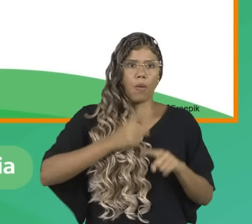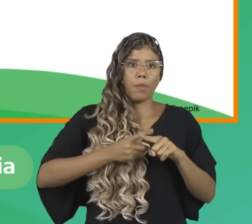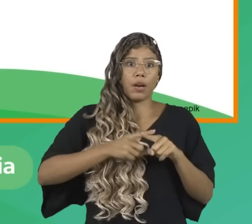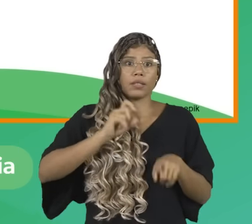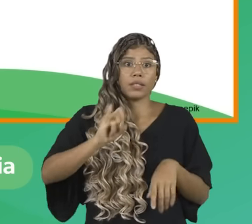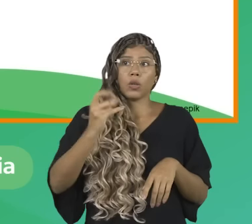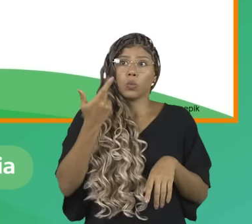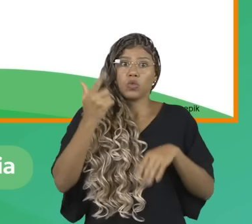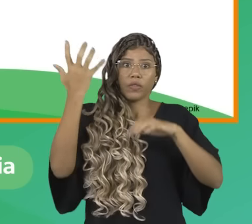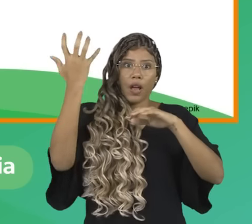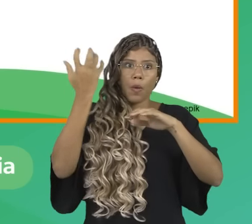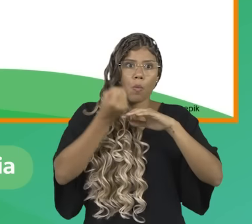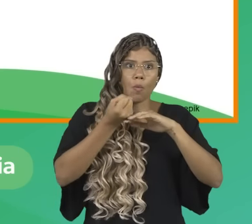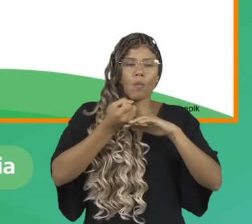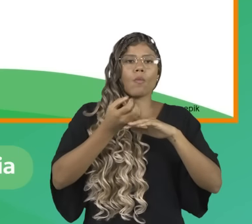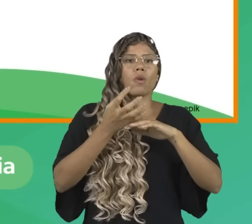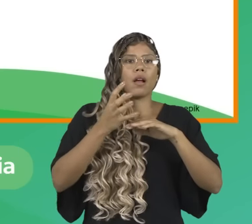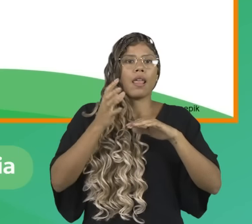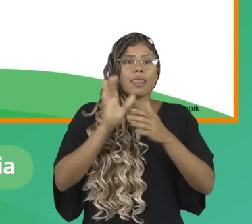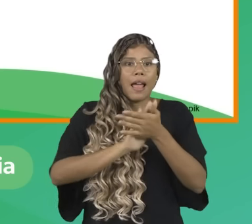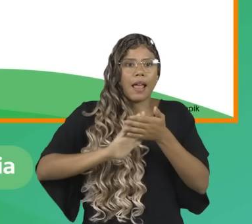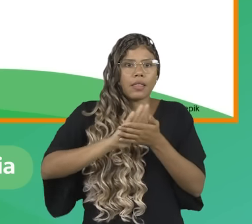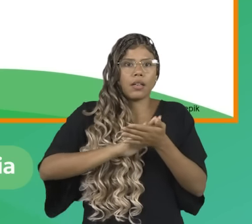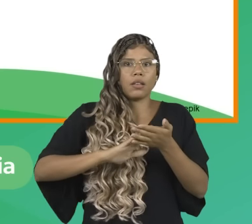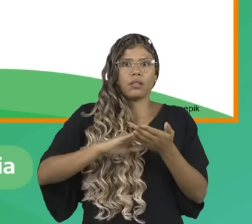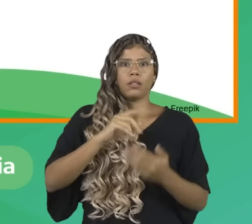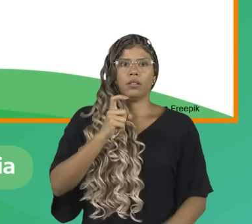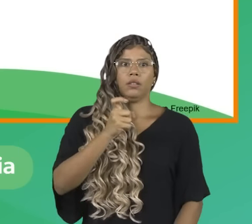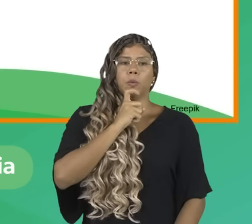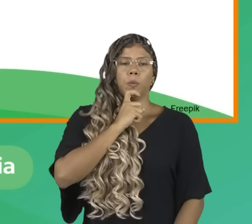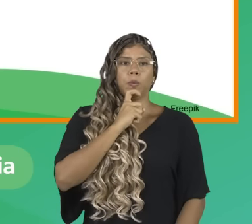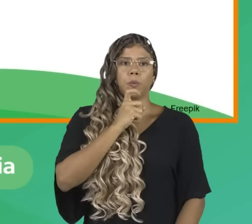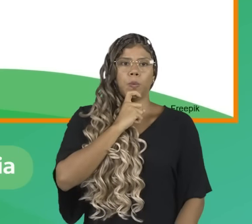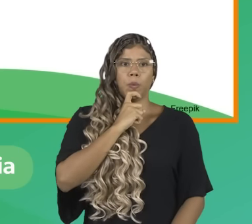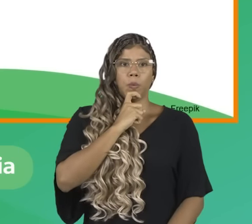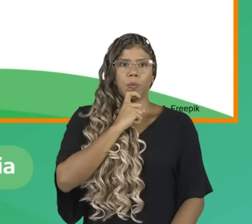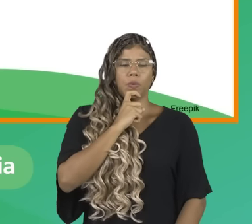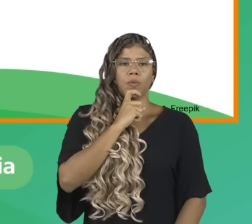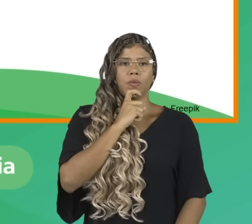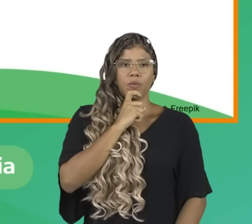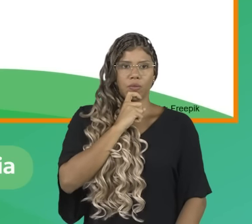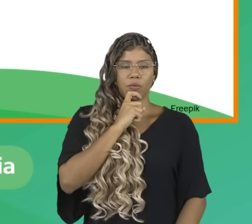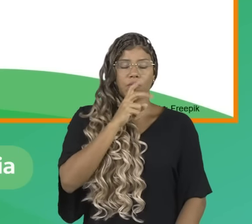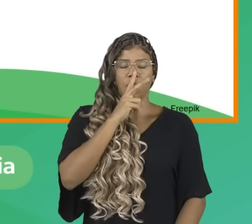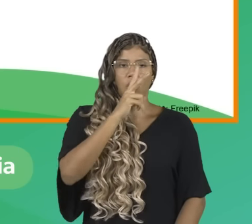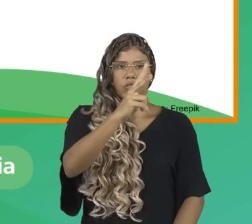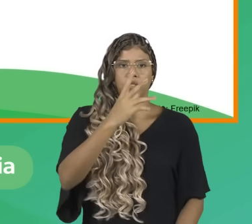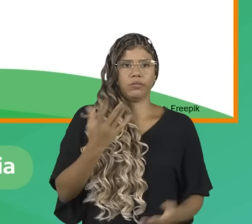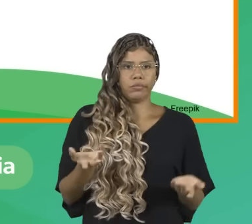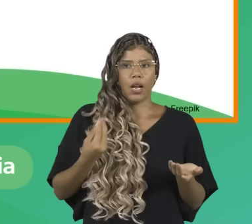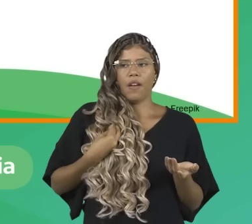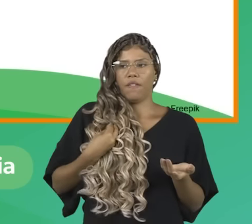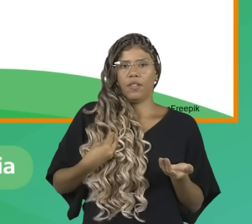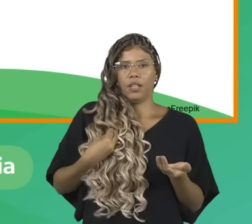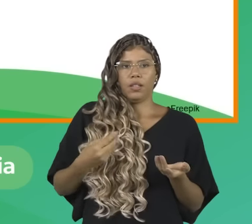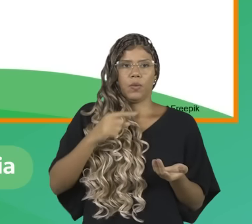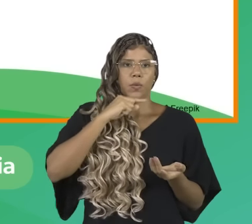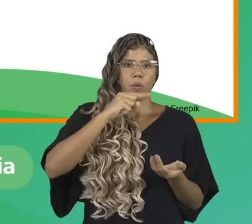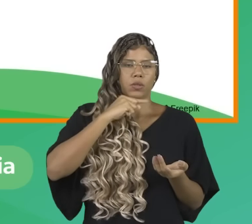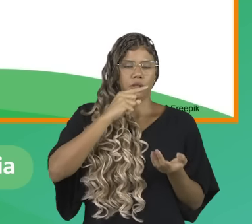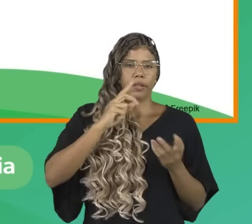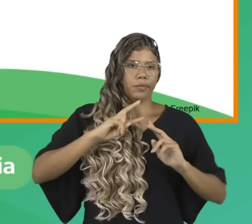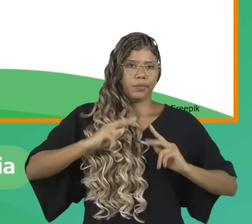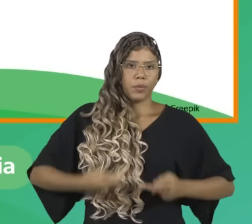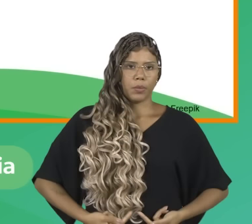a temperatura média do planeta seria negativa. E a vida seria muito afetada, inclusive nossa humana. O ponto